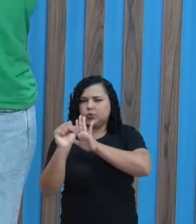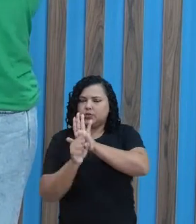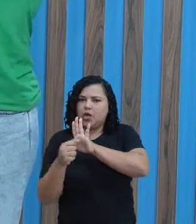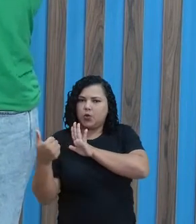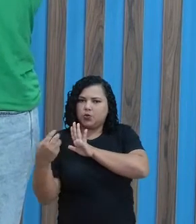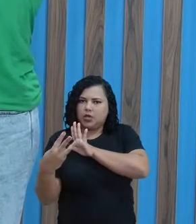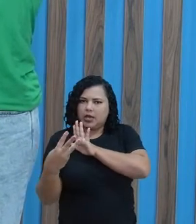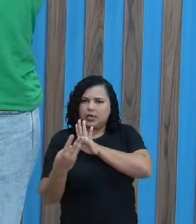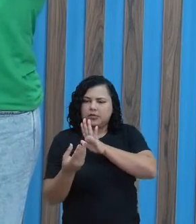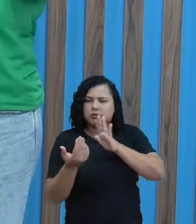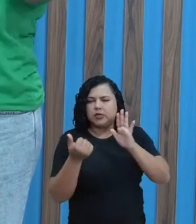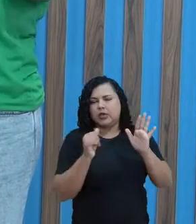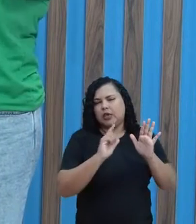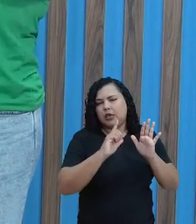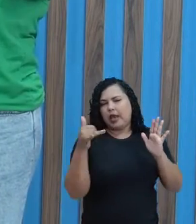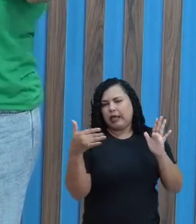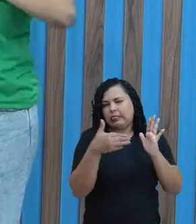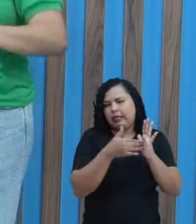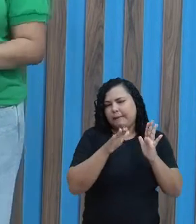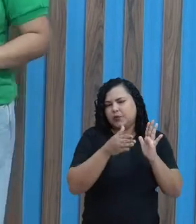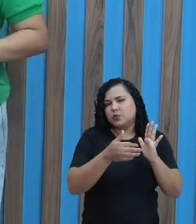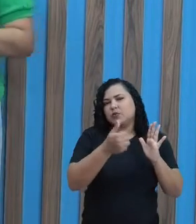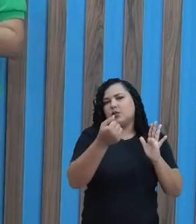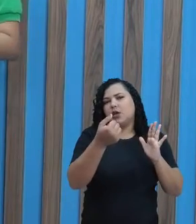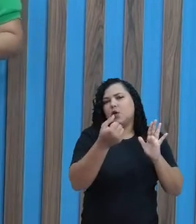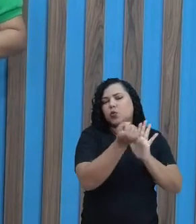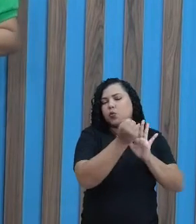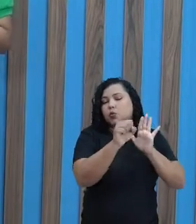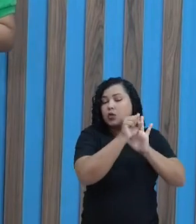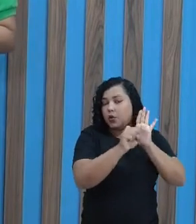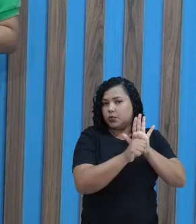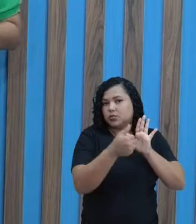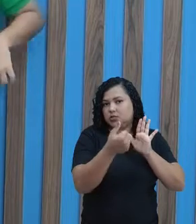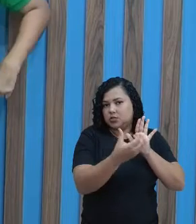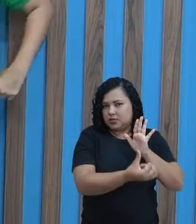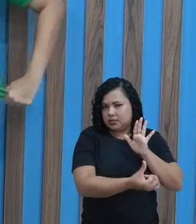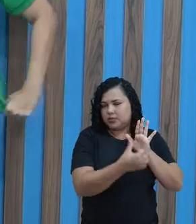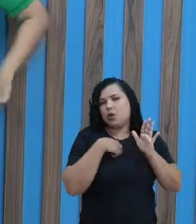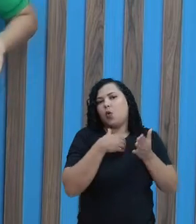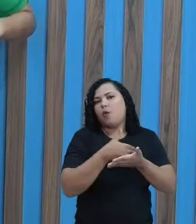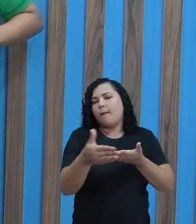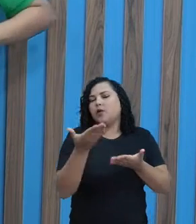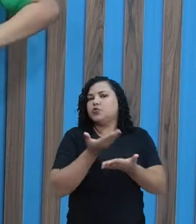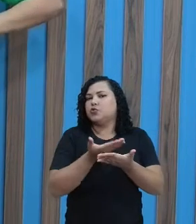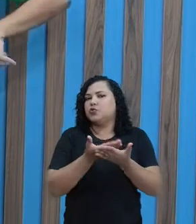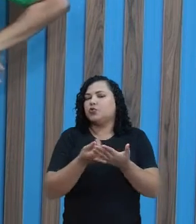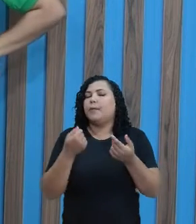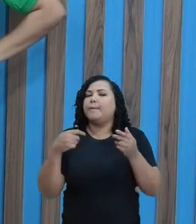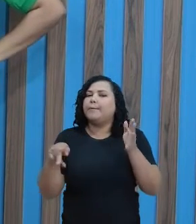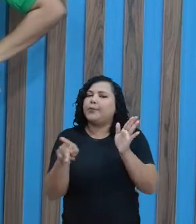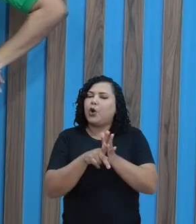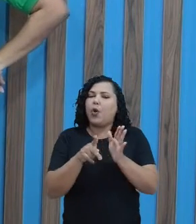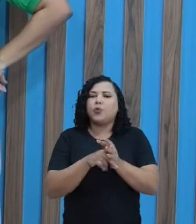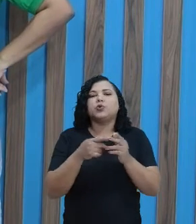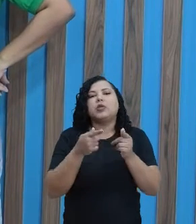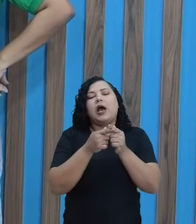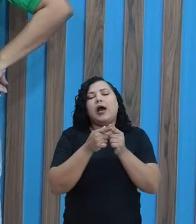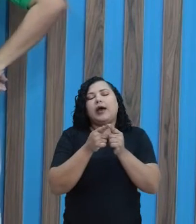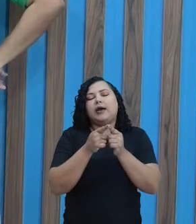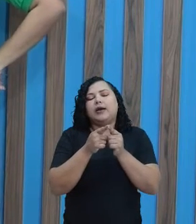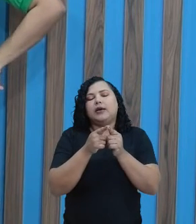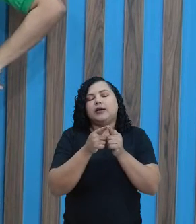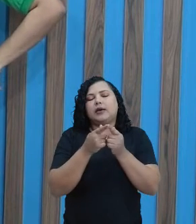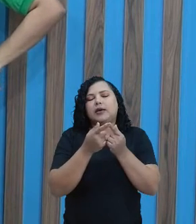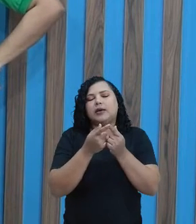a primeira metade do século XVI. É nesse período que começam os estudos gramaticais de língua portuguesa. Então, veja, a gente já tem os